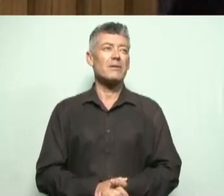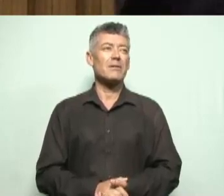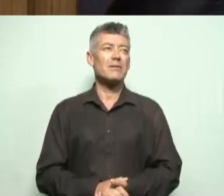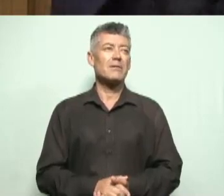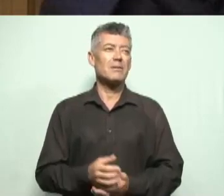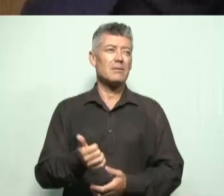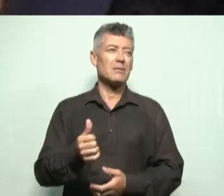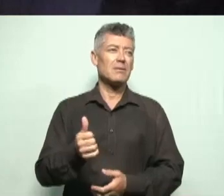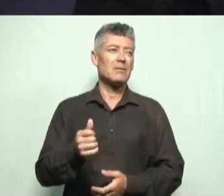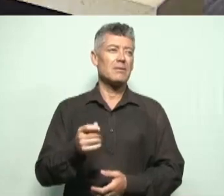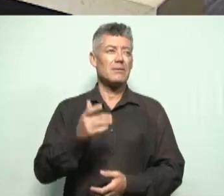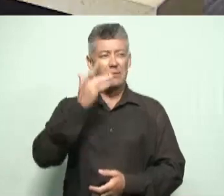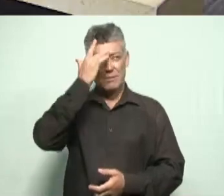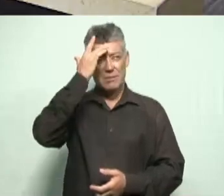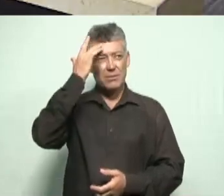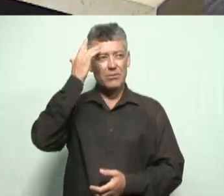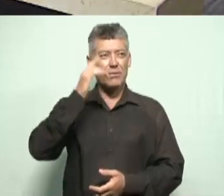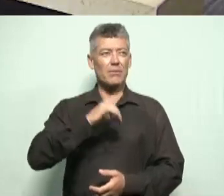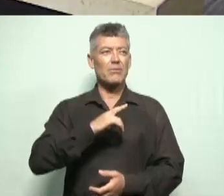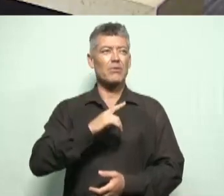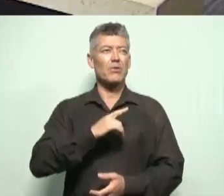Doze vereadores presentes.